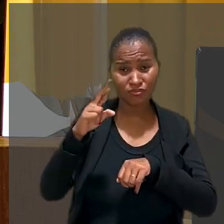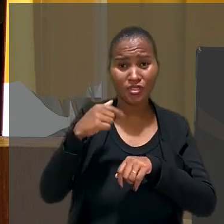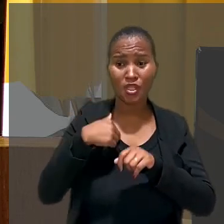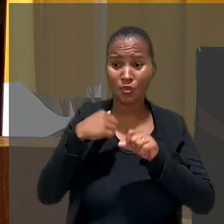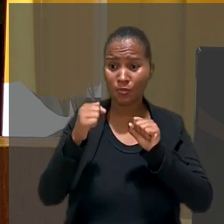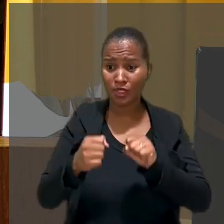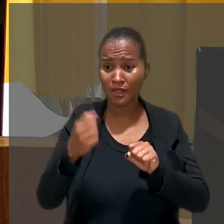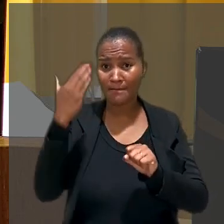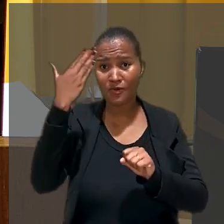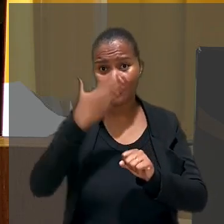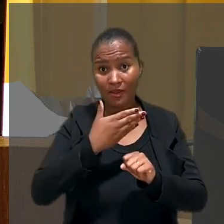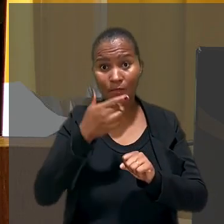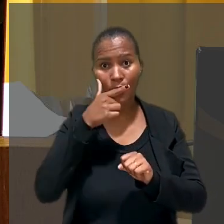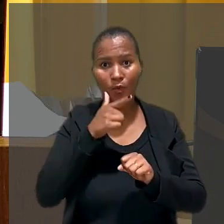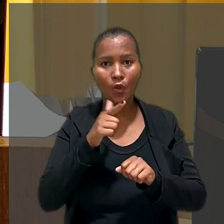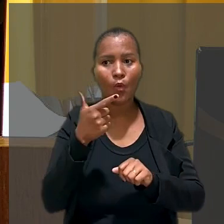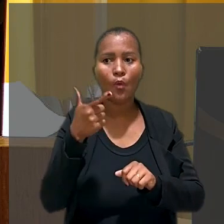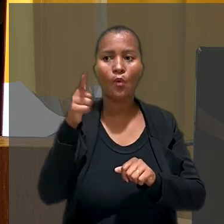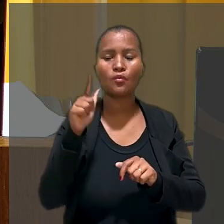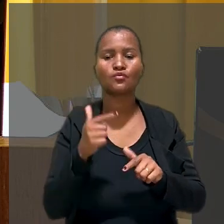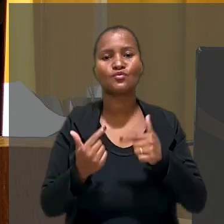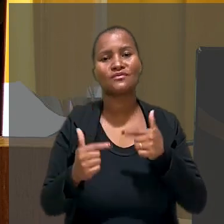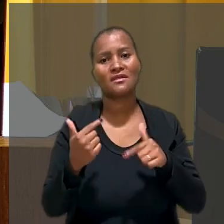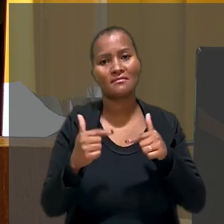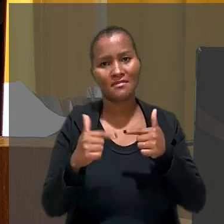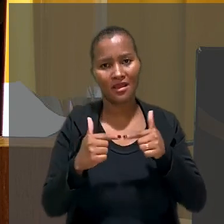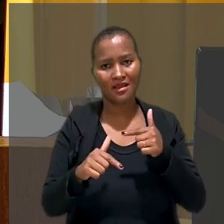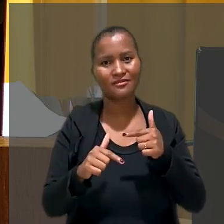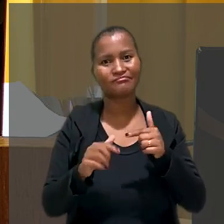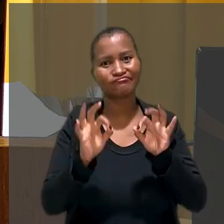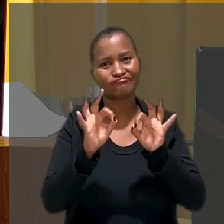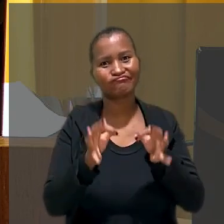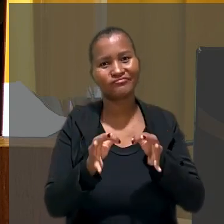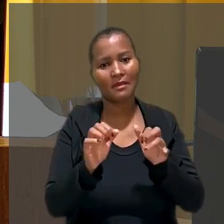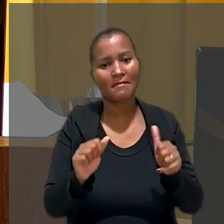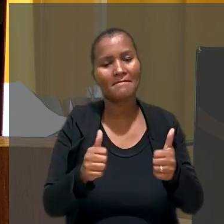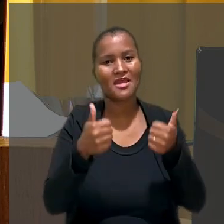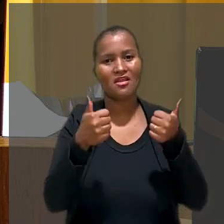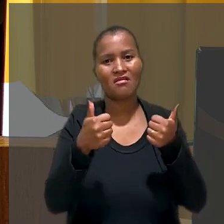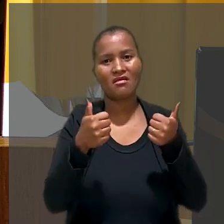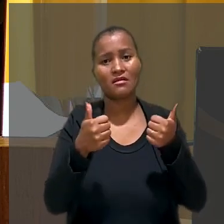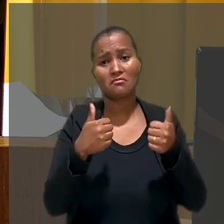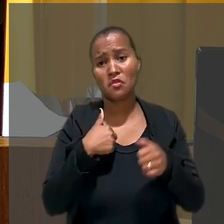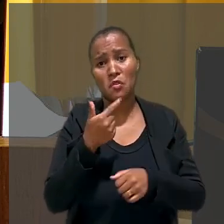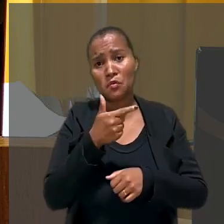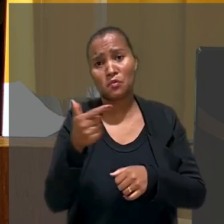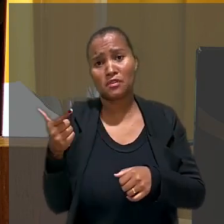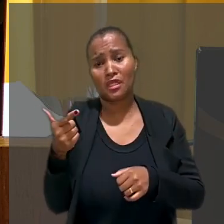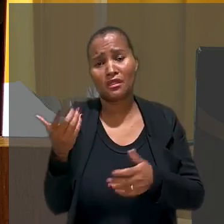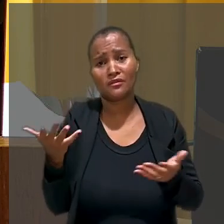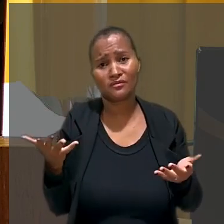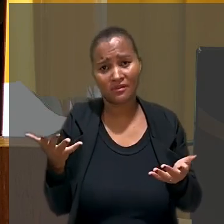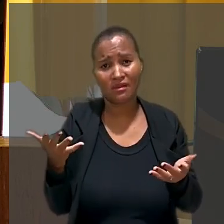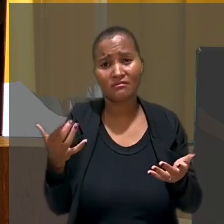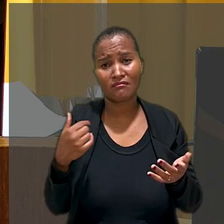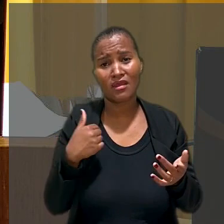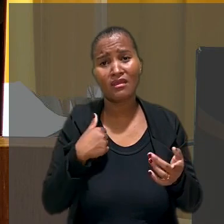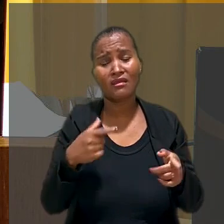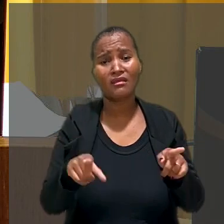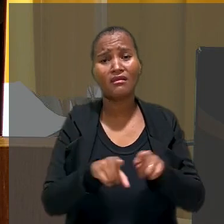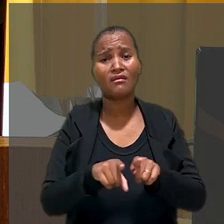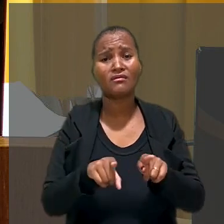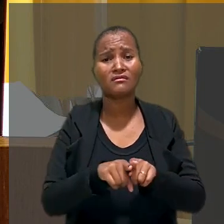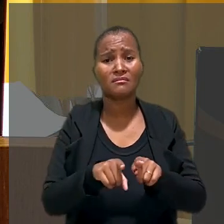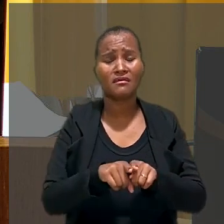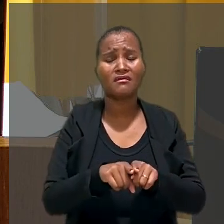eu poderia provar para conseguir um emprego adequado, melhor. Eu não tenho isso, então estou